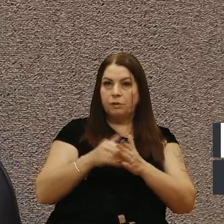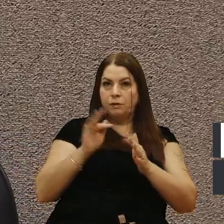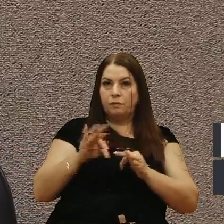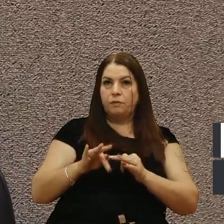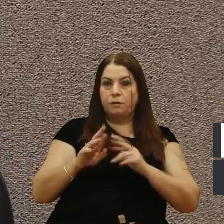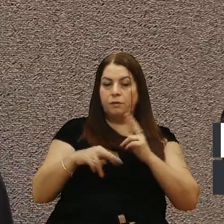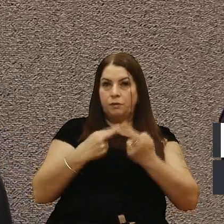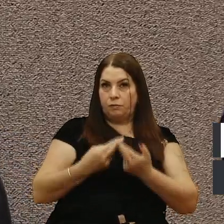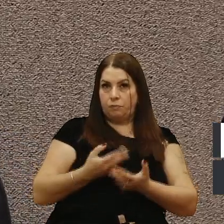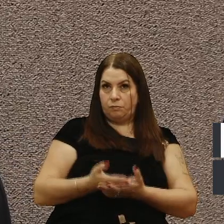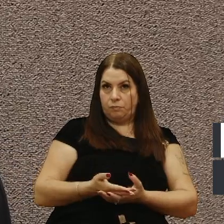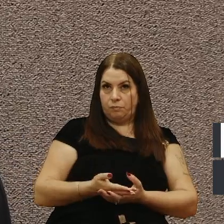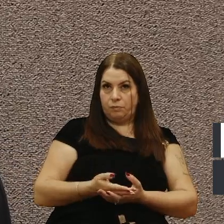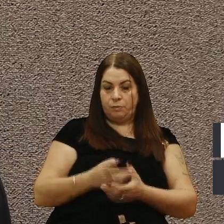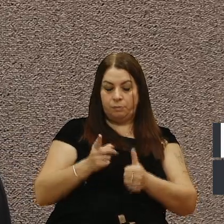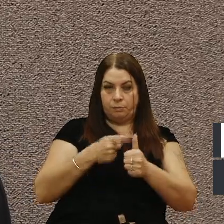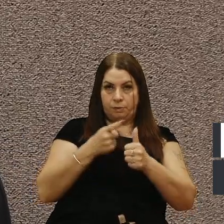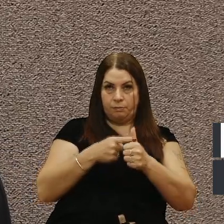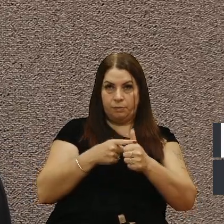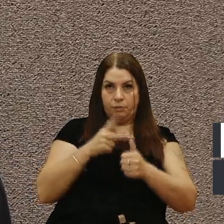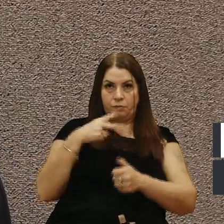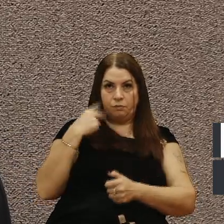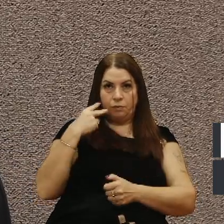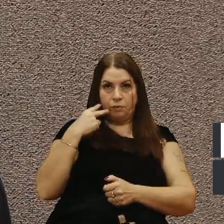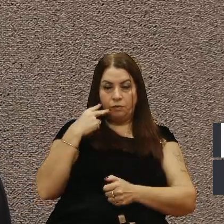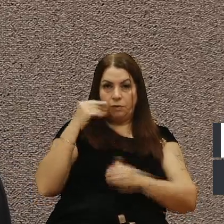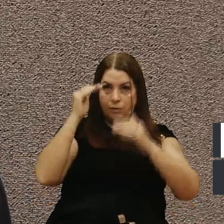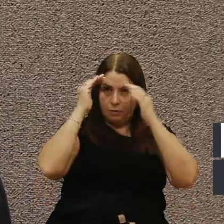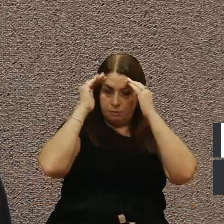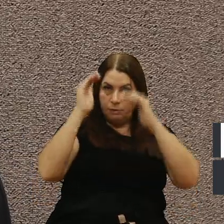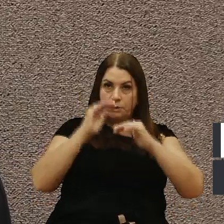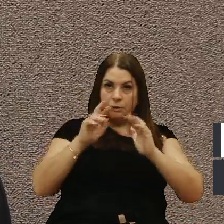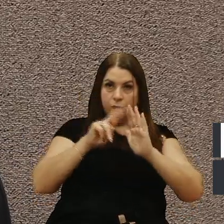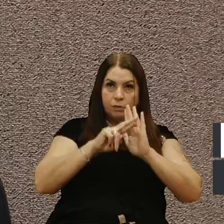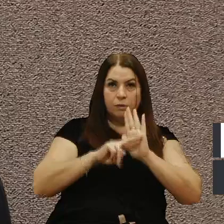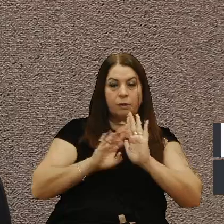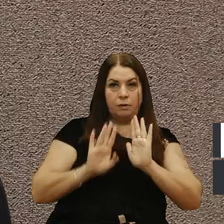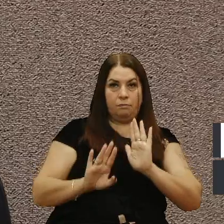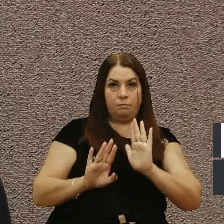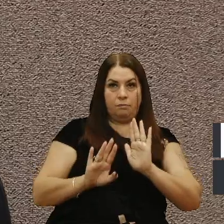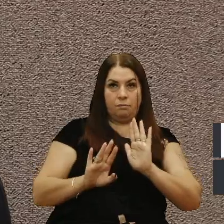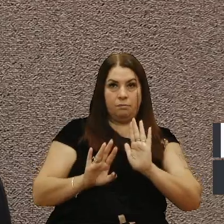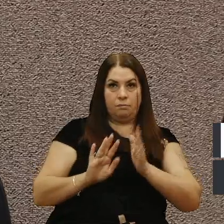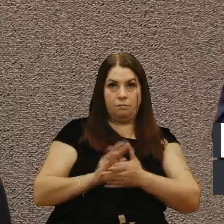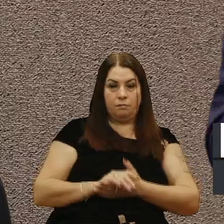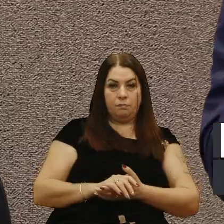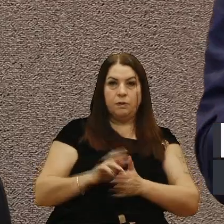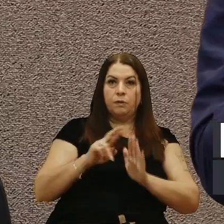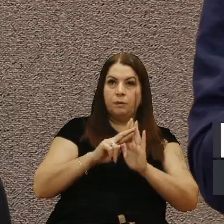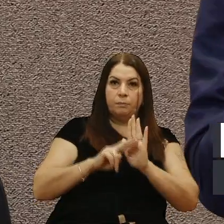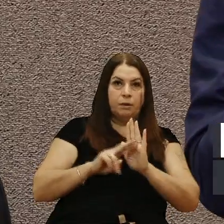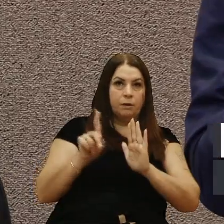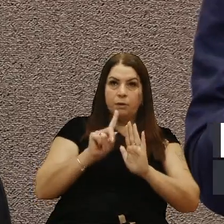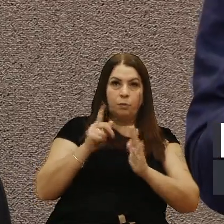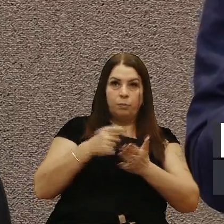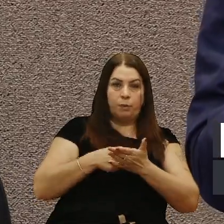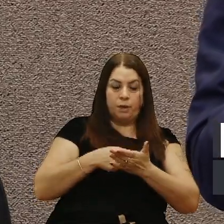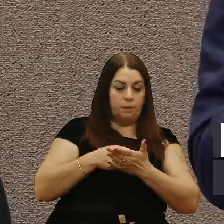sessão. Primeiro, o vereador tem que respeitar o regimento. O regimento não nos